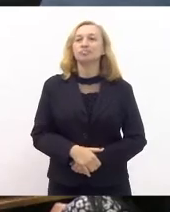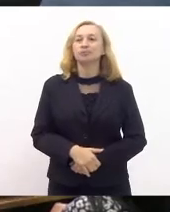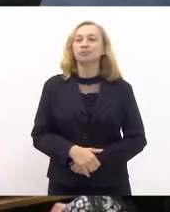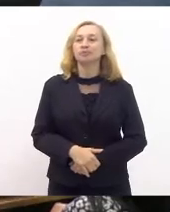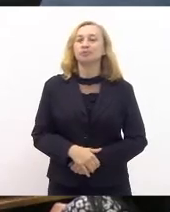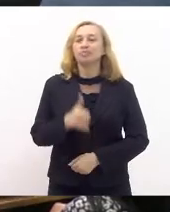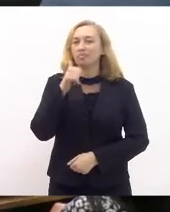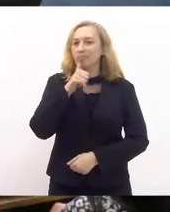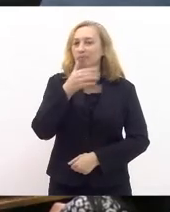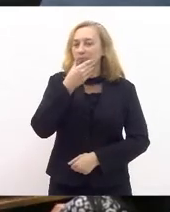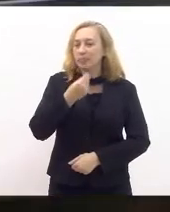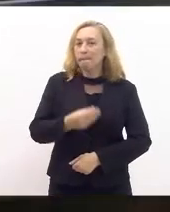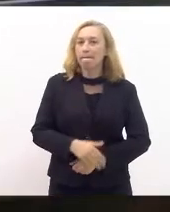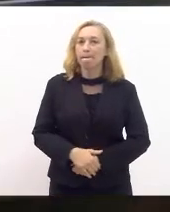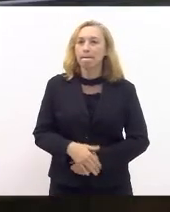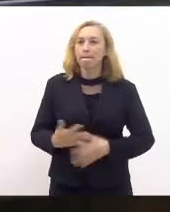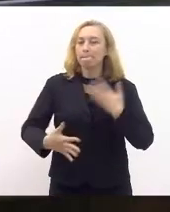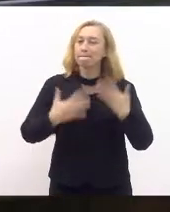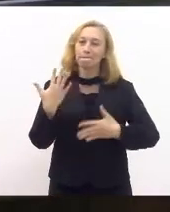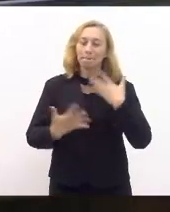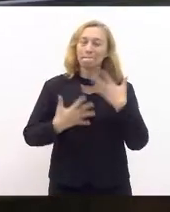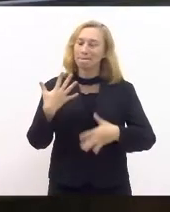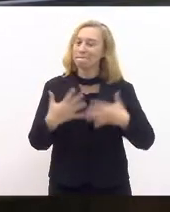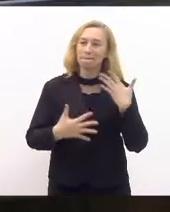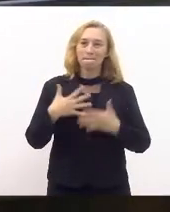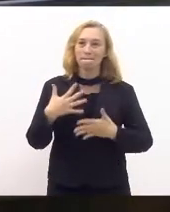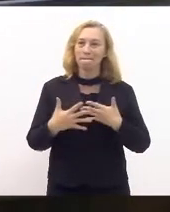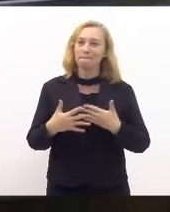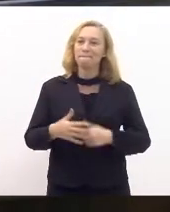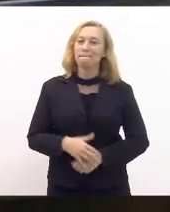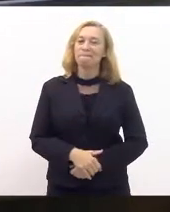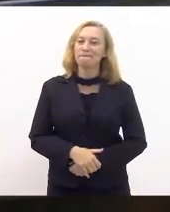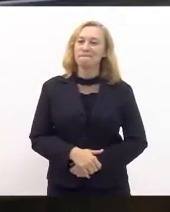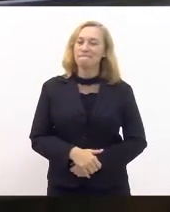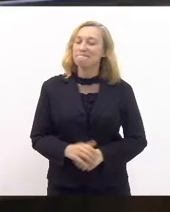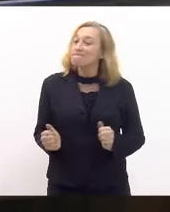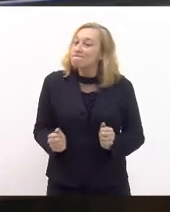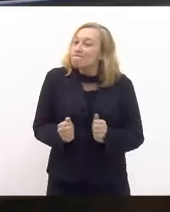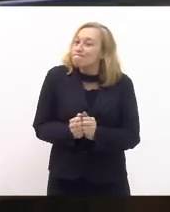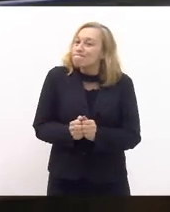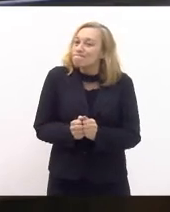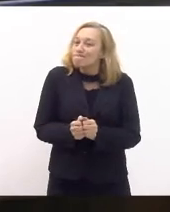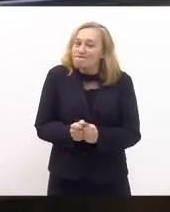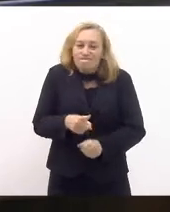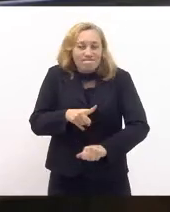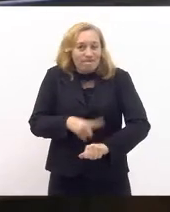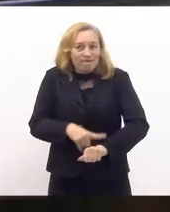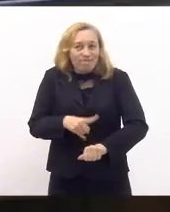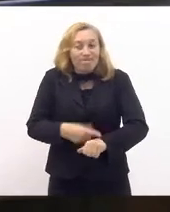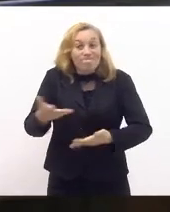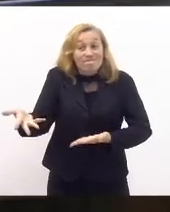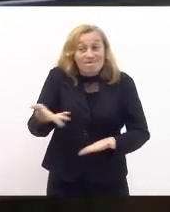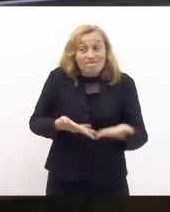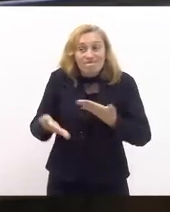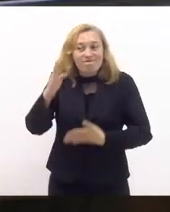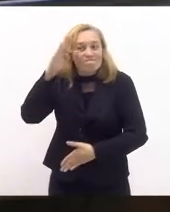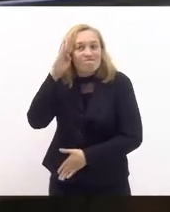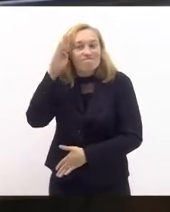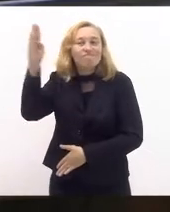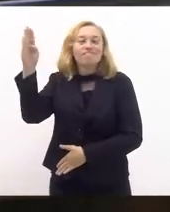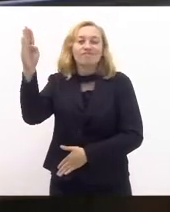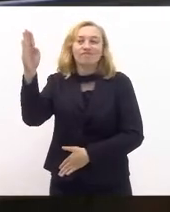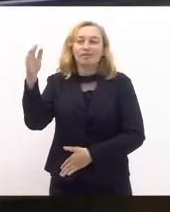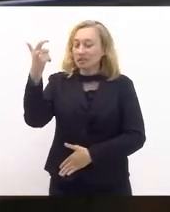e senhores. É uma alegria imensa estar aqui neste momento e compartilhar, principalmente por